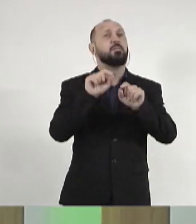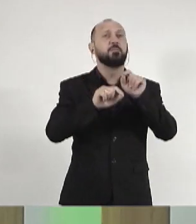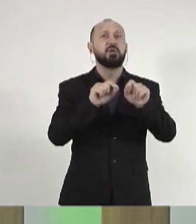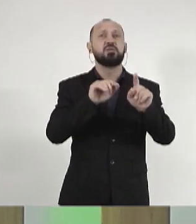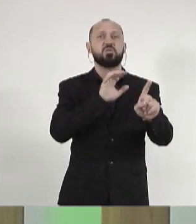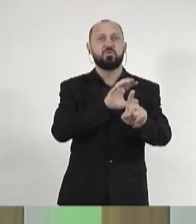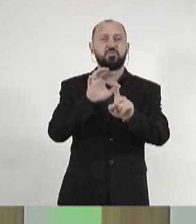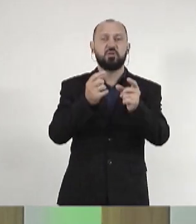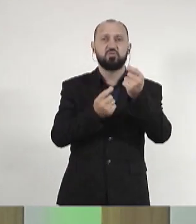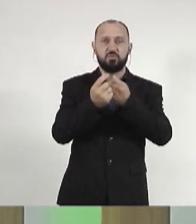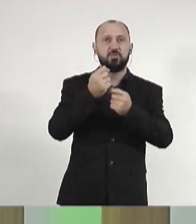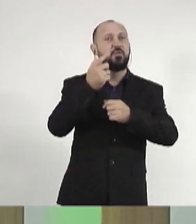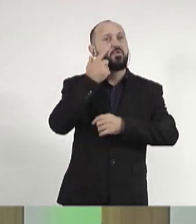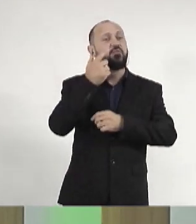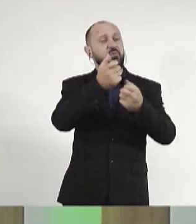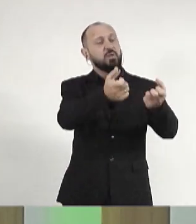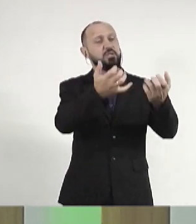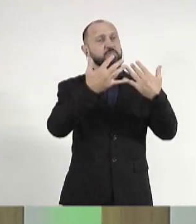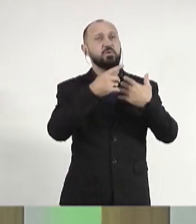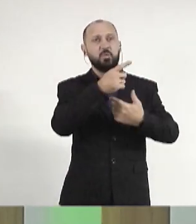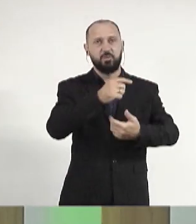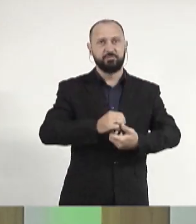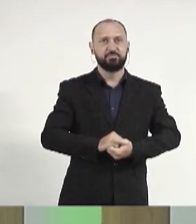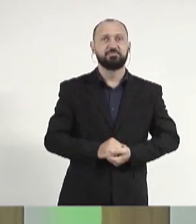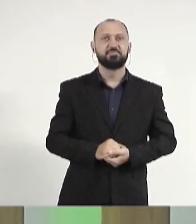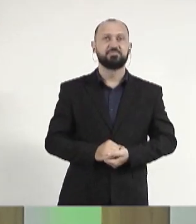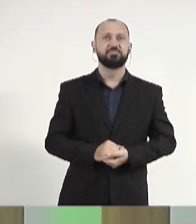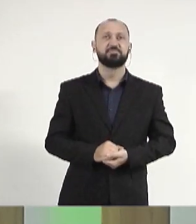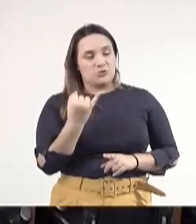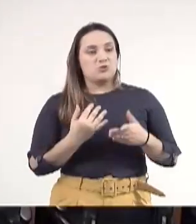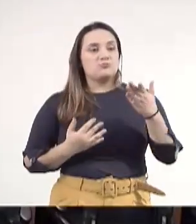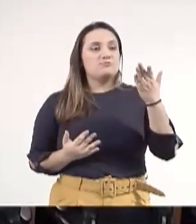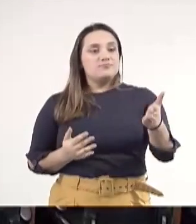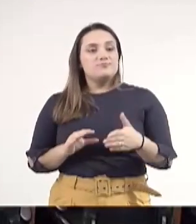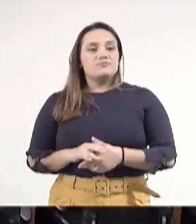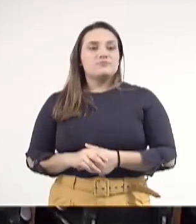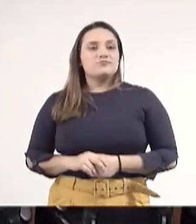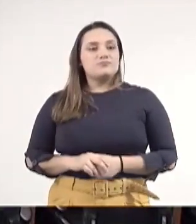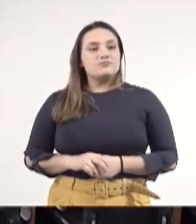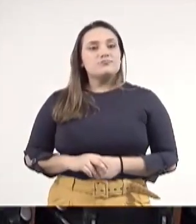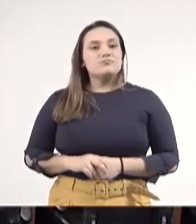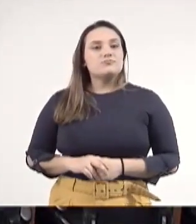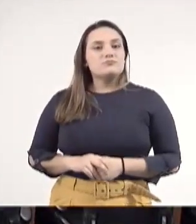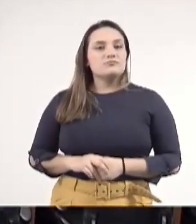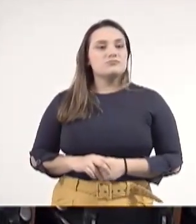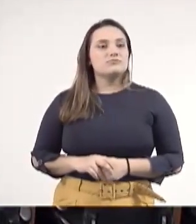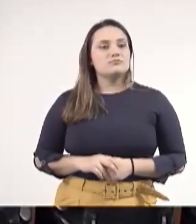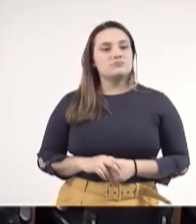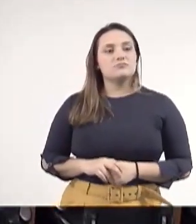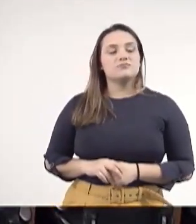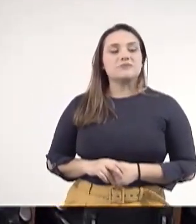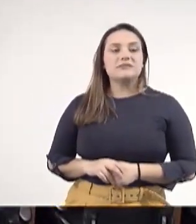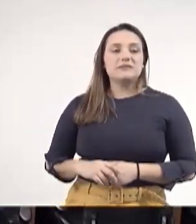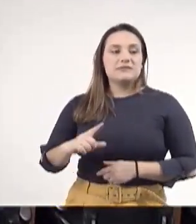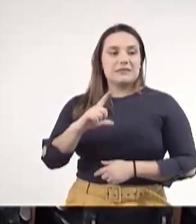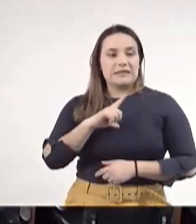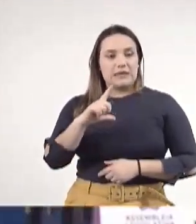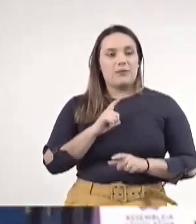essas consequências econômicas. Vamos ouvir o que disse o presidente. Existe um conceito moderno